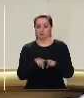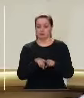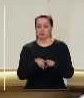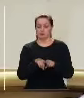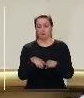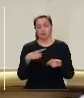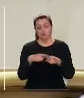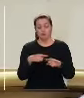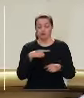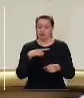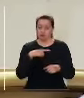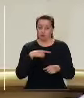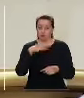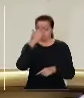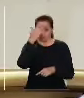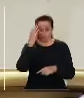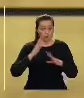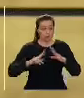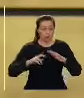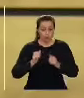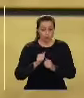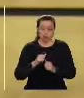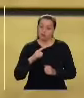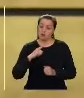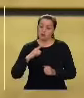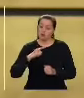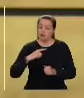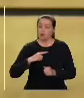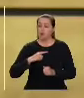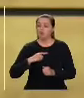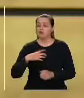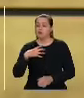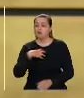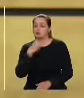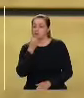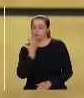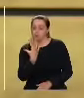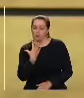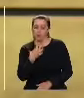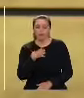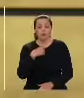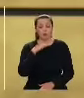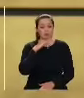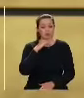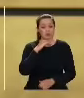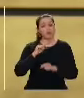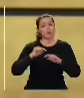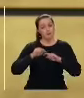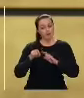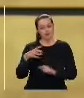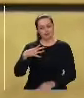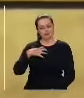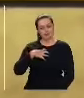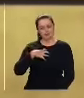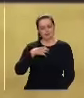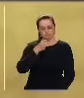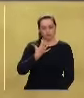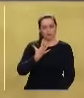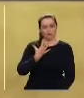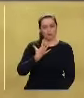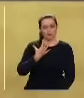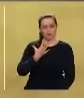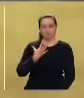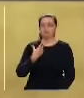o bom e o ruim, mas eu escolho ter o bom dentro de mim para eu crescer com Deus e ter um